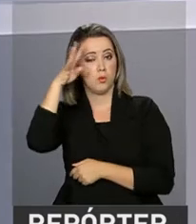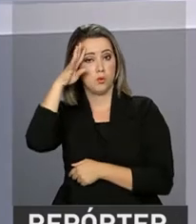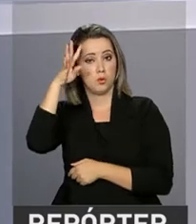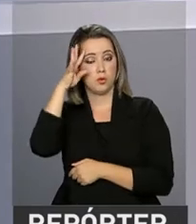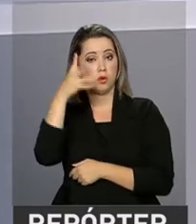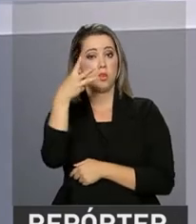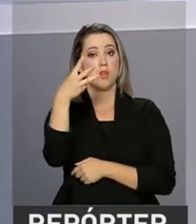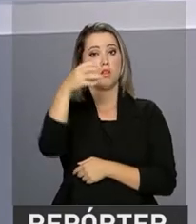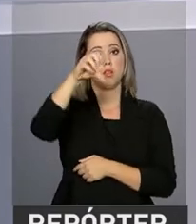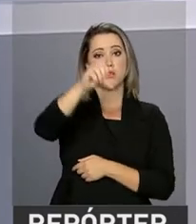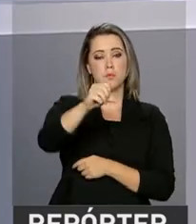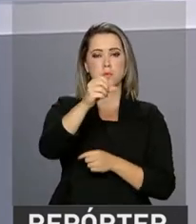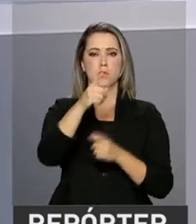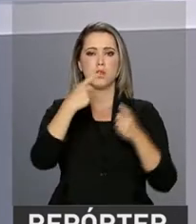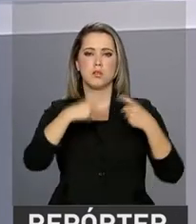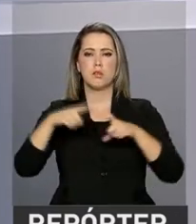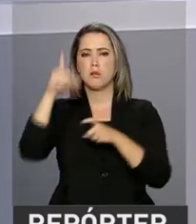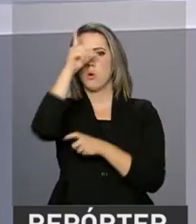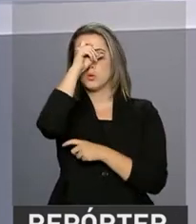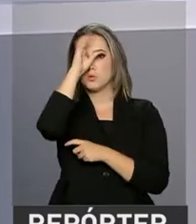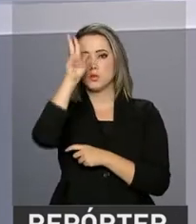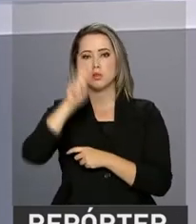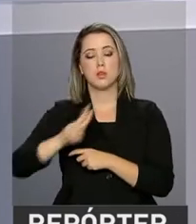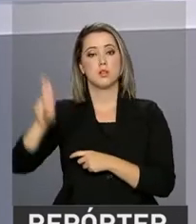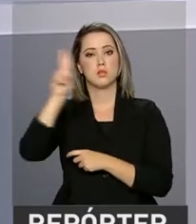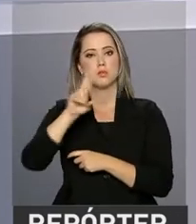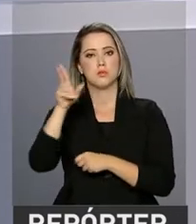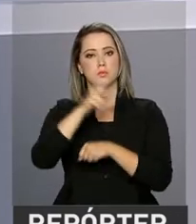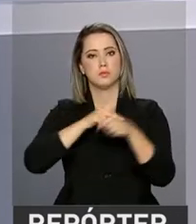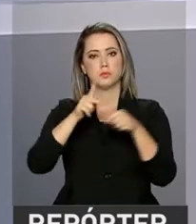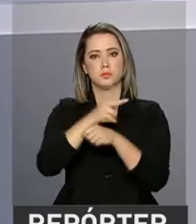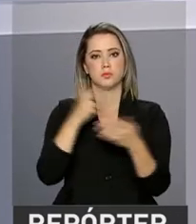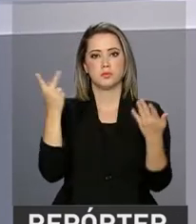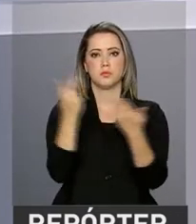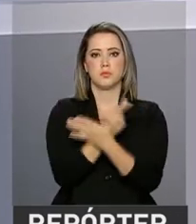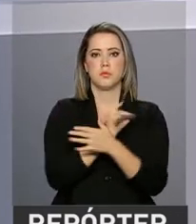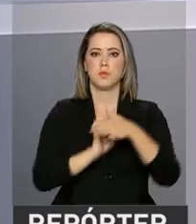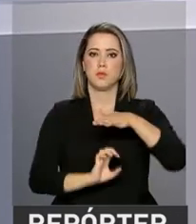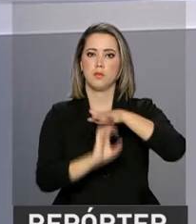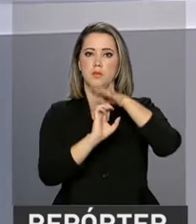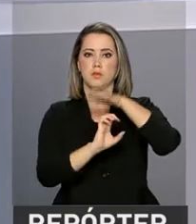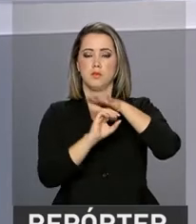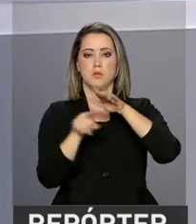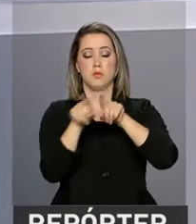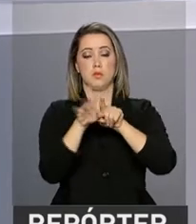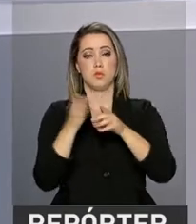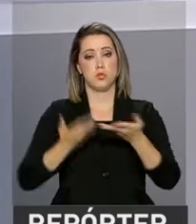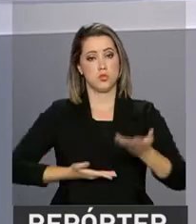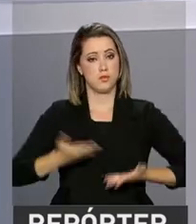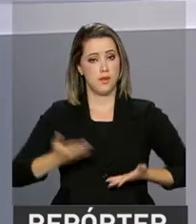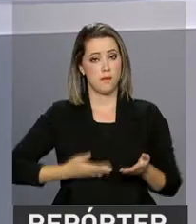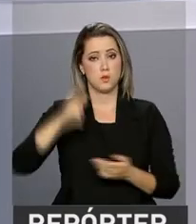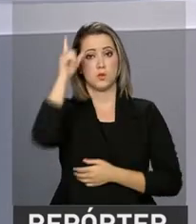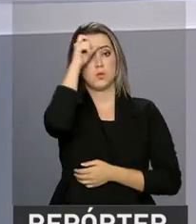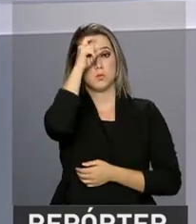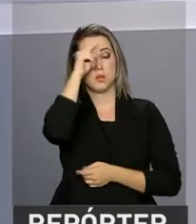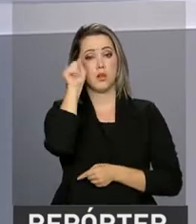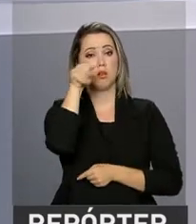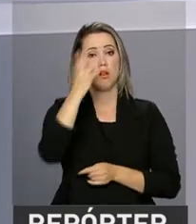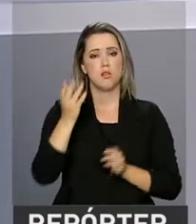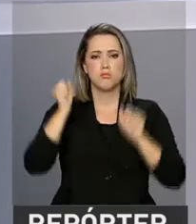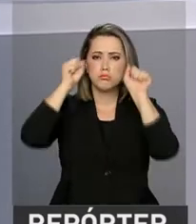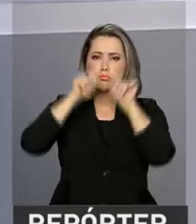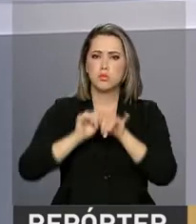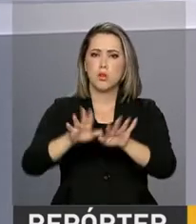em 39 hospitais universitários do país realizado pela empresa brasileira de serviços hospitalares o mutirão